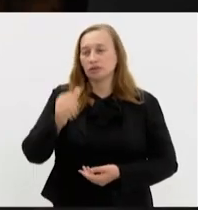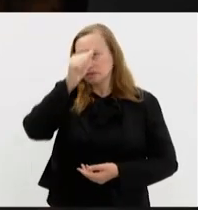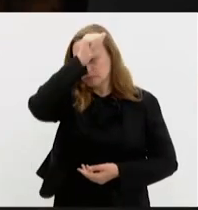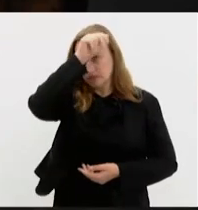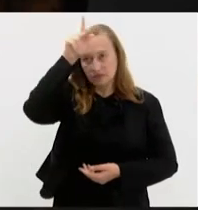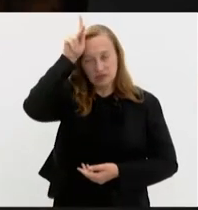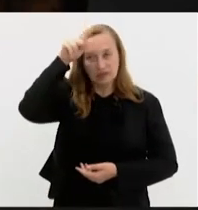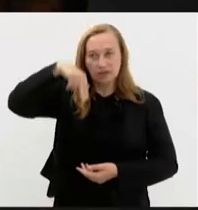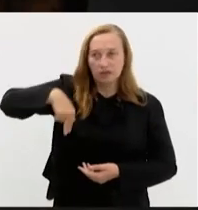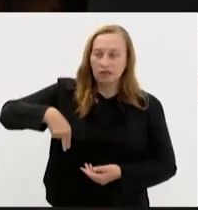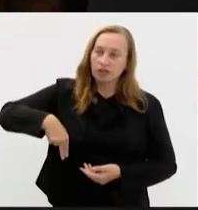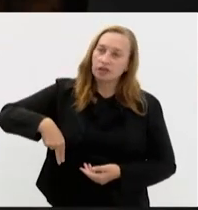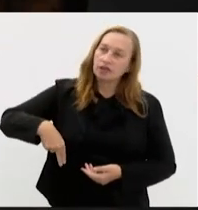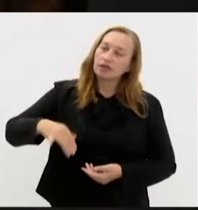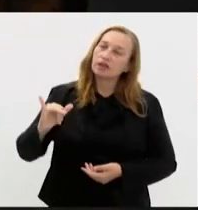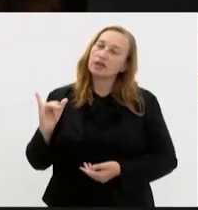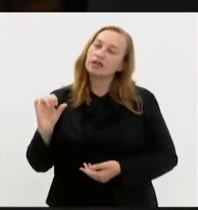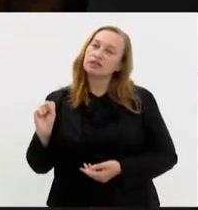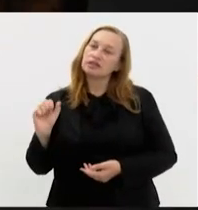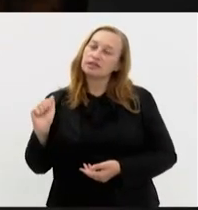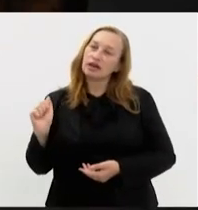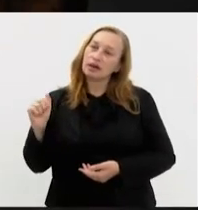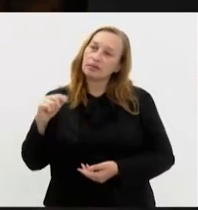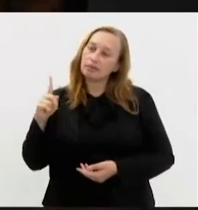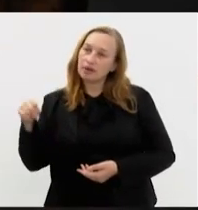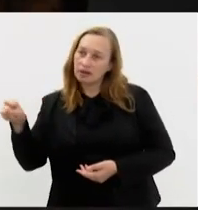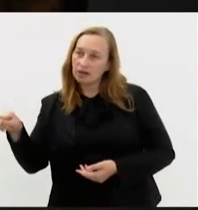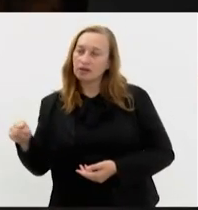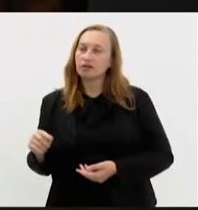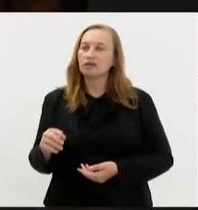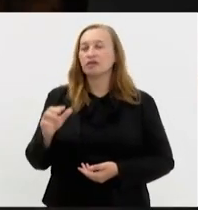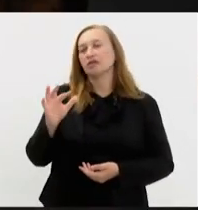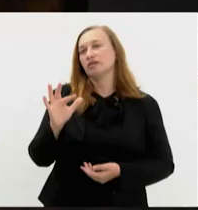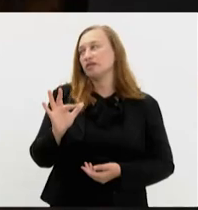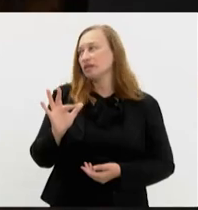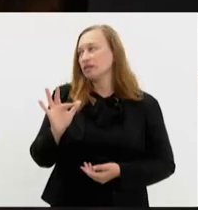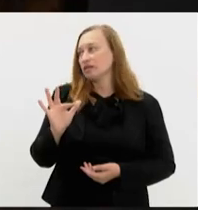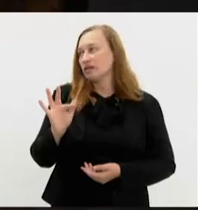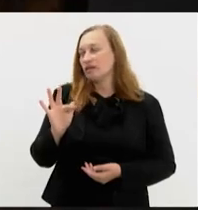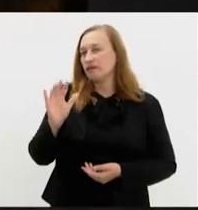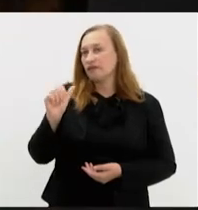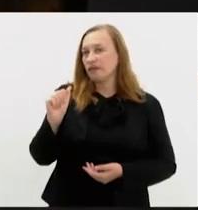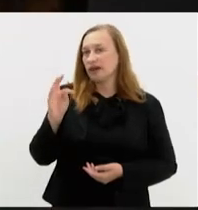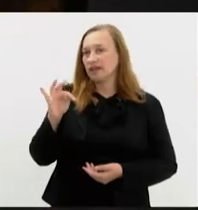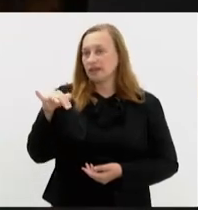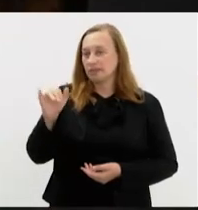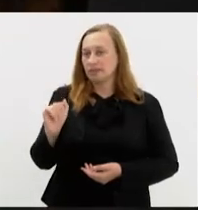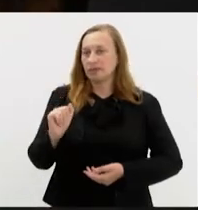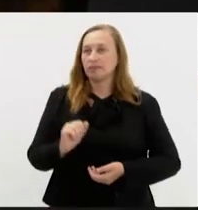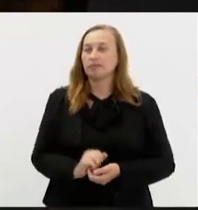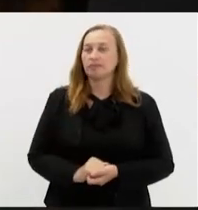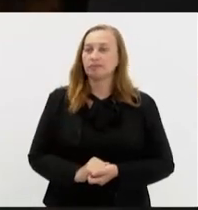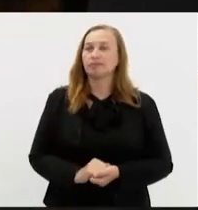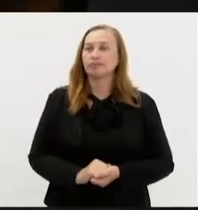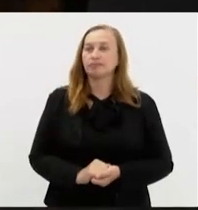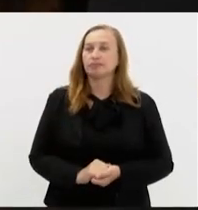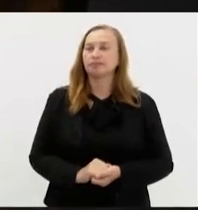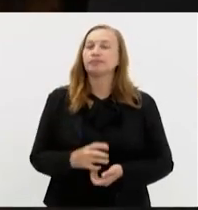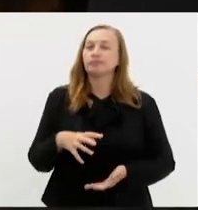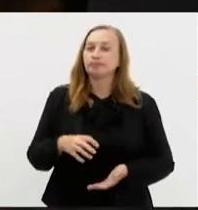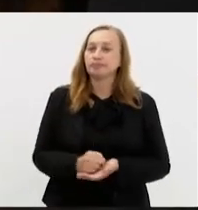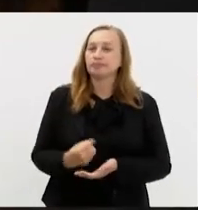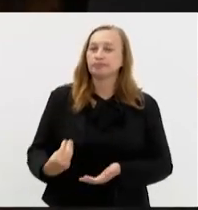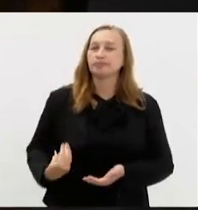Quissamã Fátima Pacheco dizer que é muito bom ter vossa excelência aqui conosco restar a